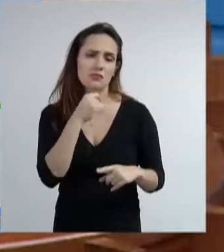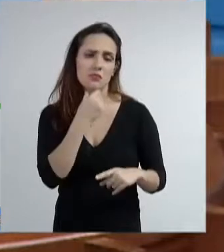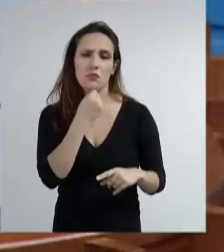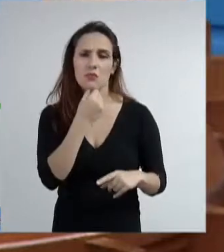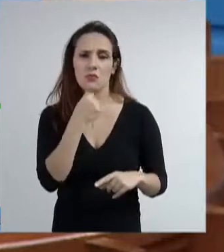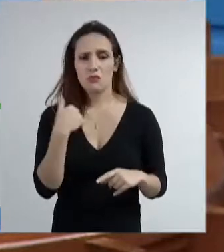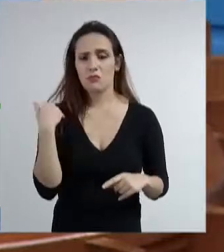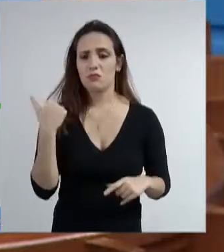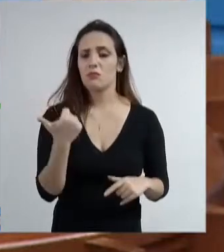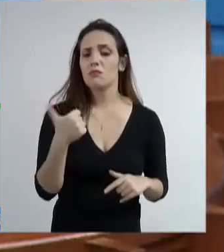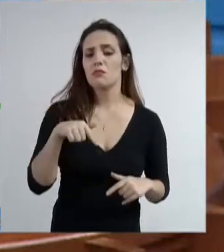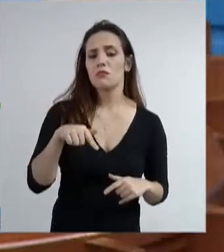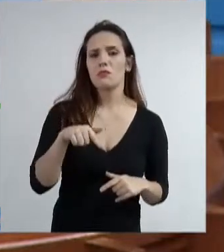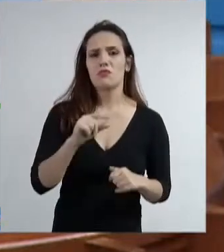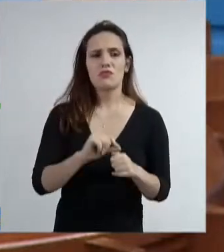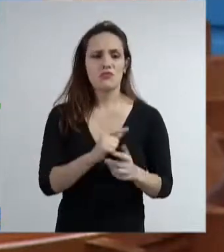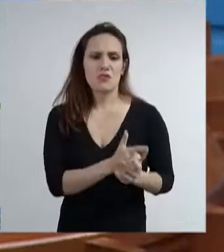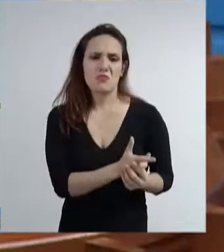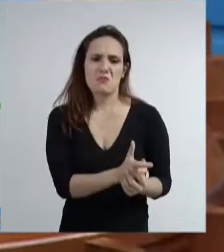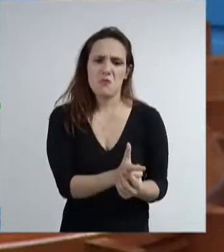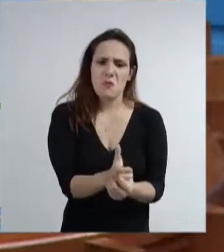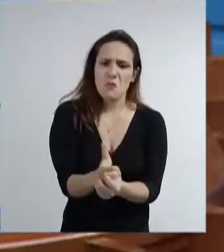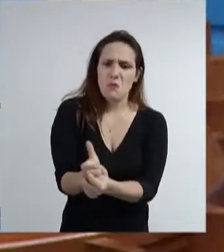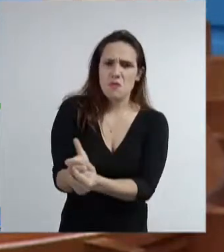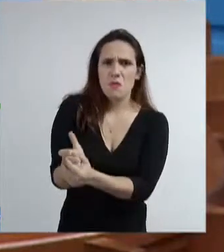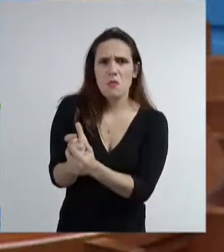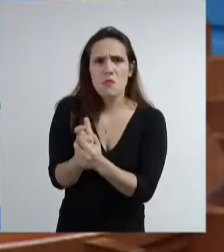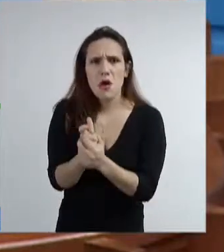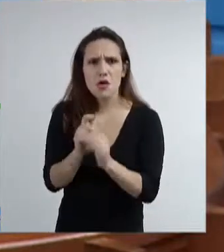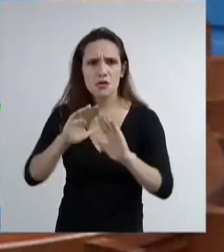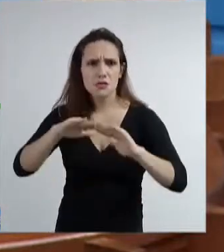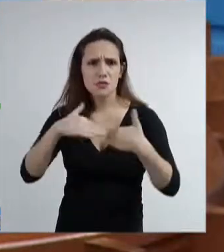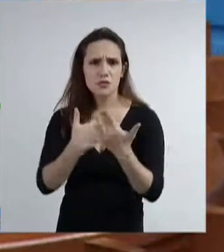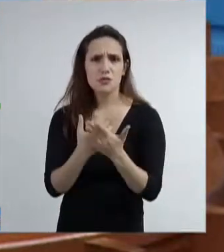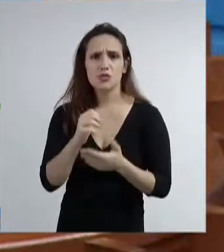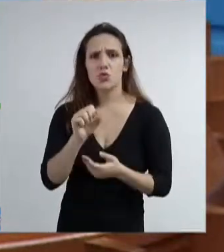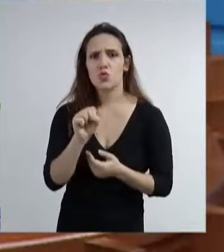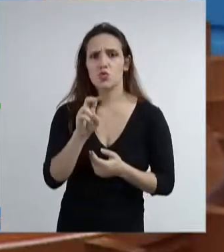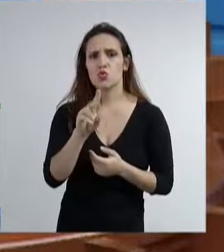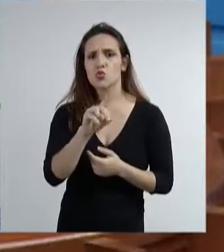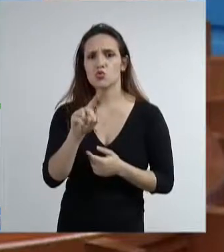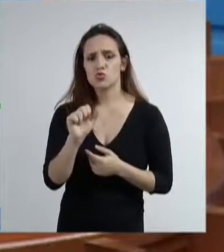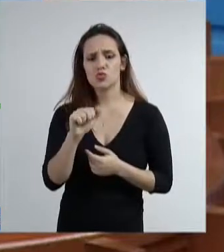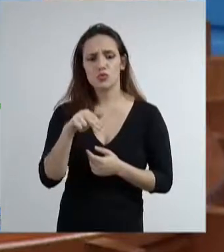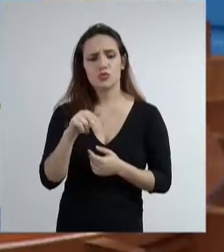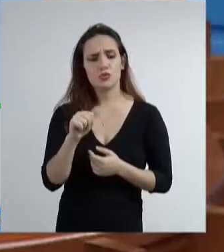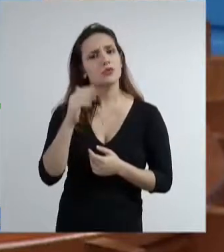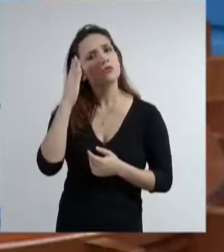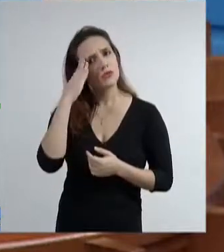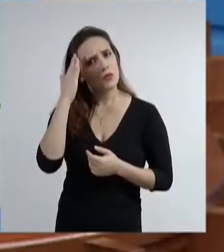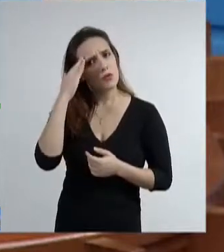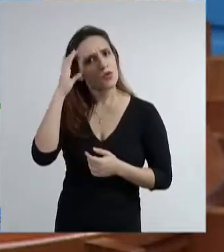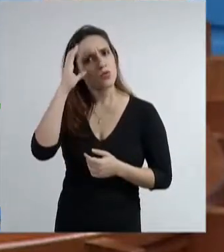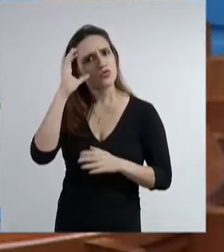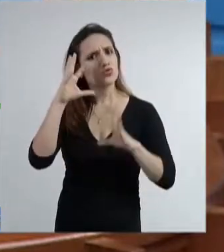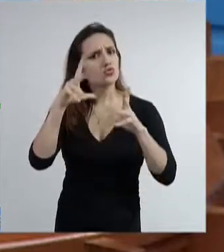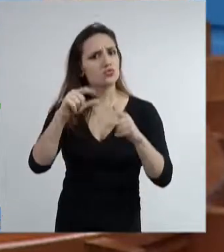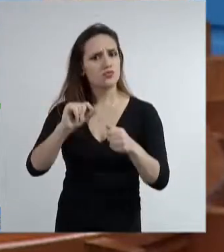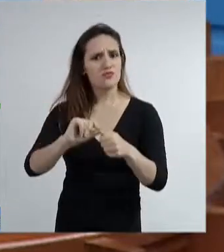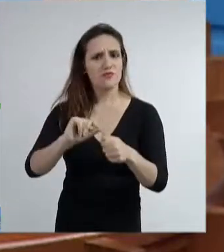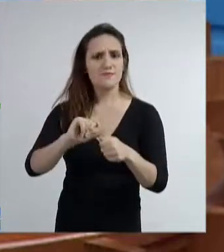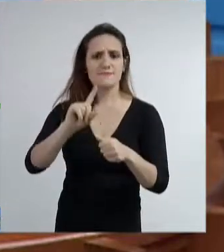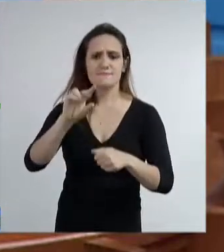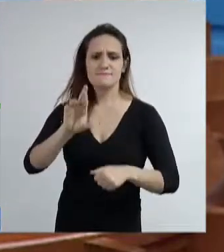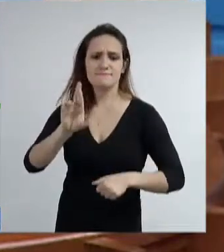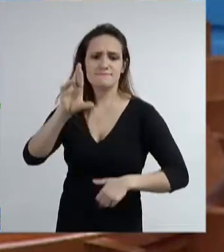tem 17 anos, ou que tinha 17 anos e tinha total e absoluta convicção do que estava realizando, era o